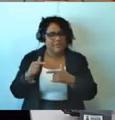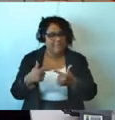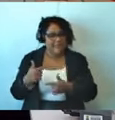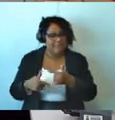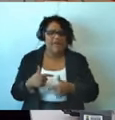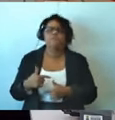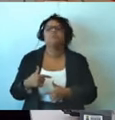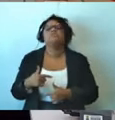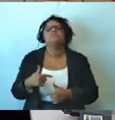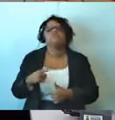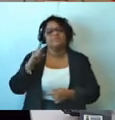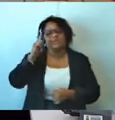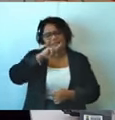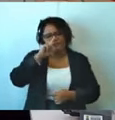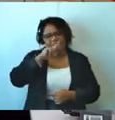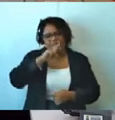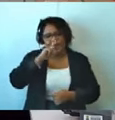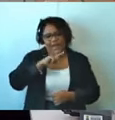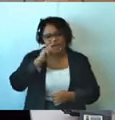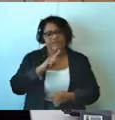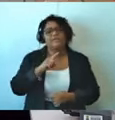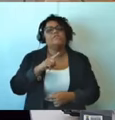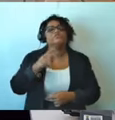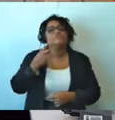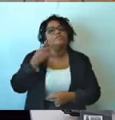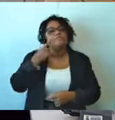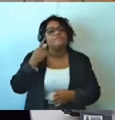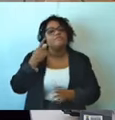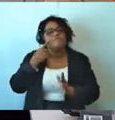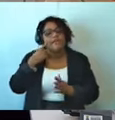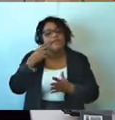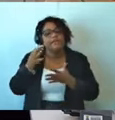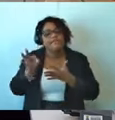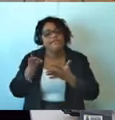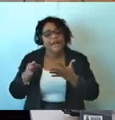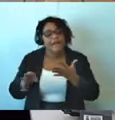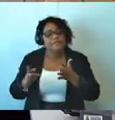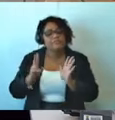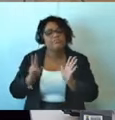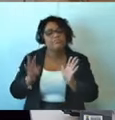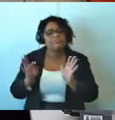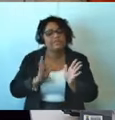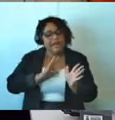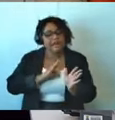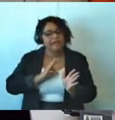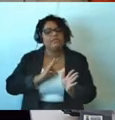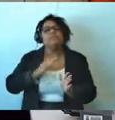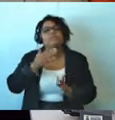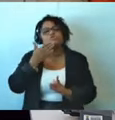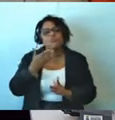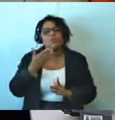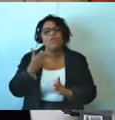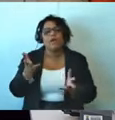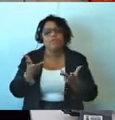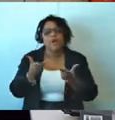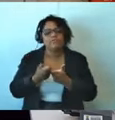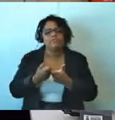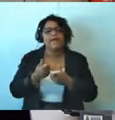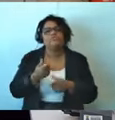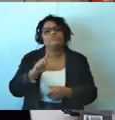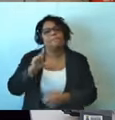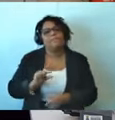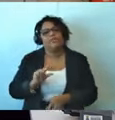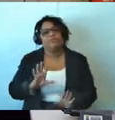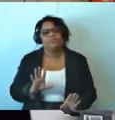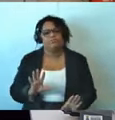verificação técnica para garantir o mínimo de qualidade. E, obviamente, né, trazendo para o assunto de motocicleta,